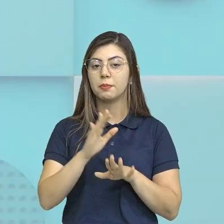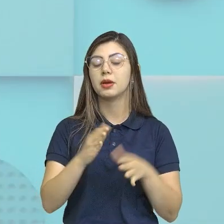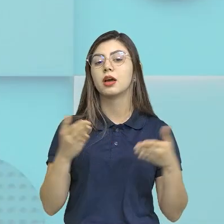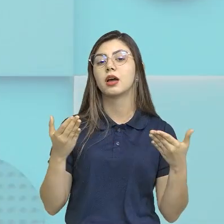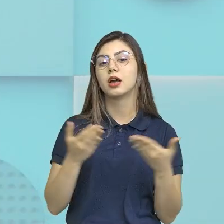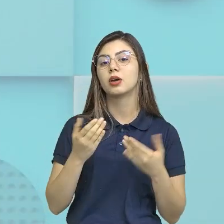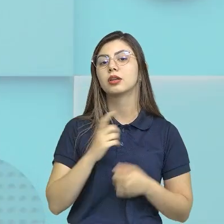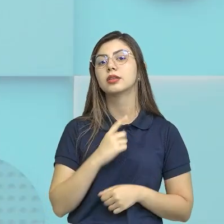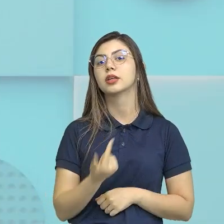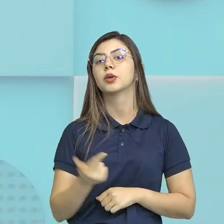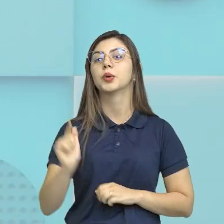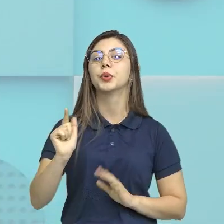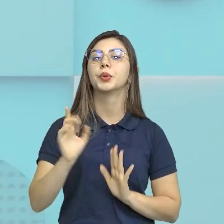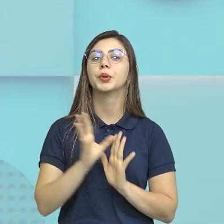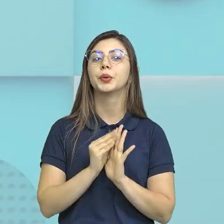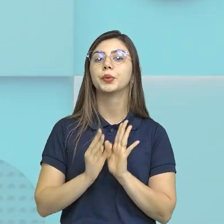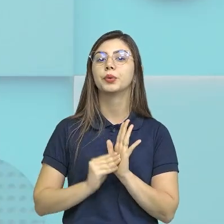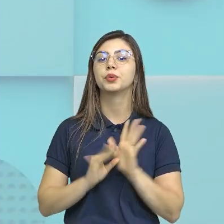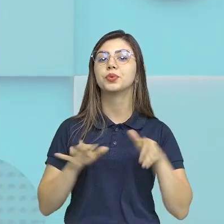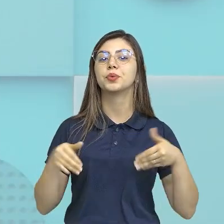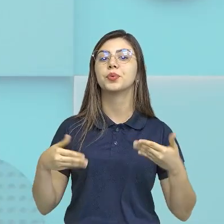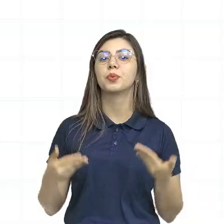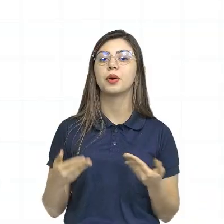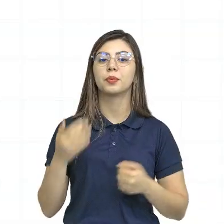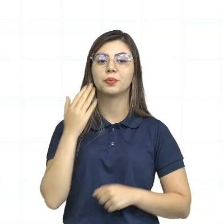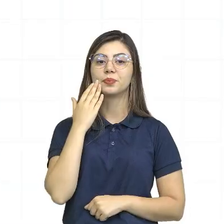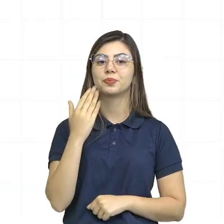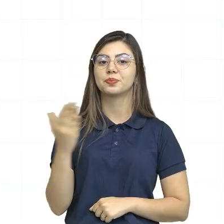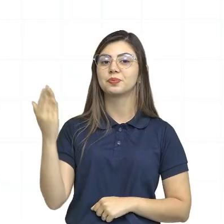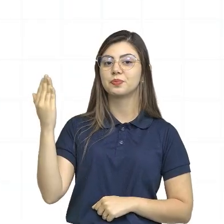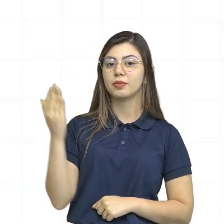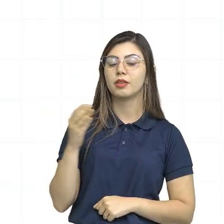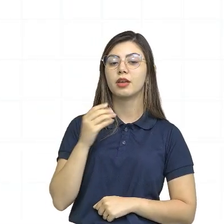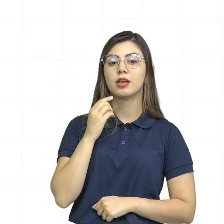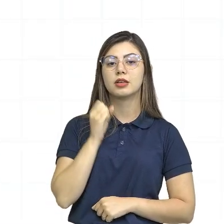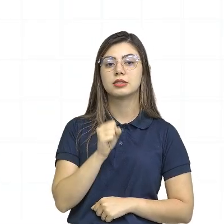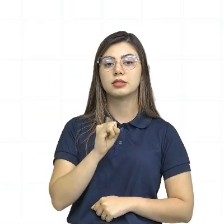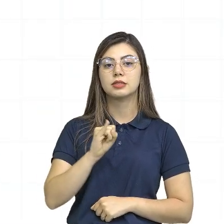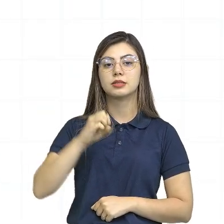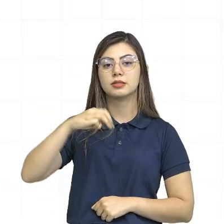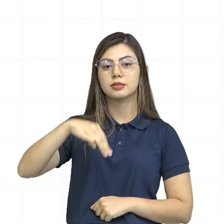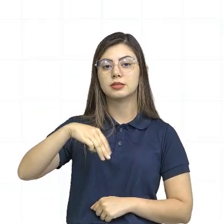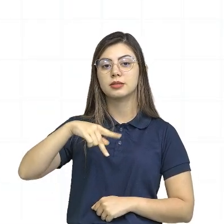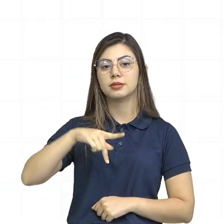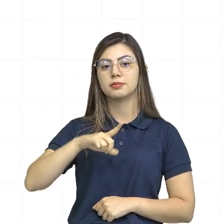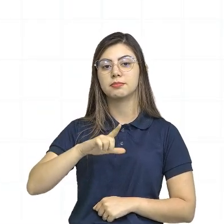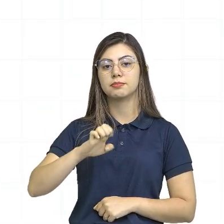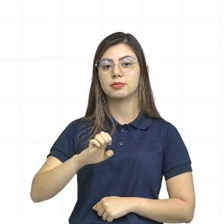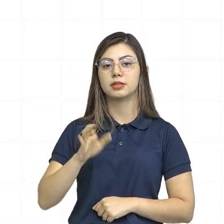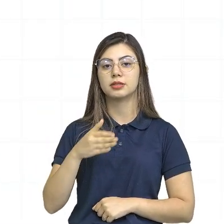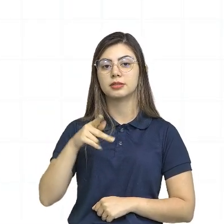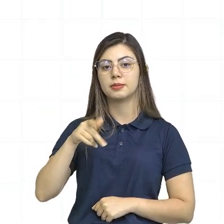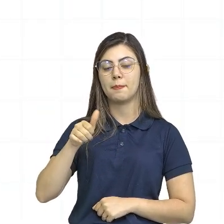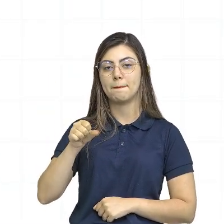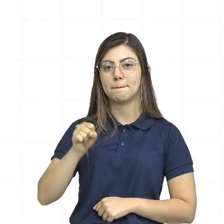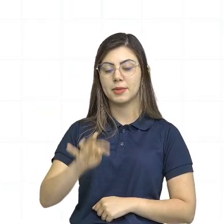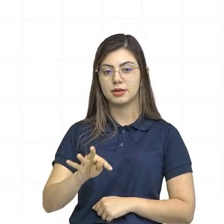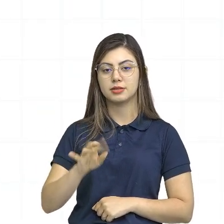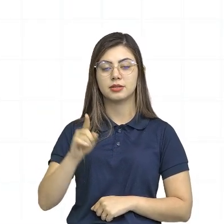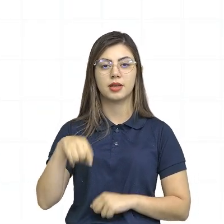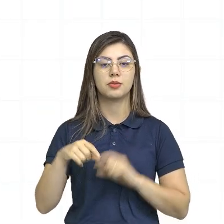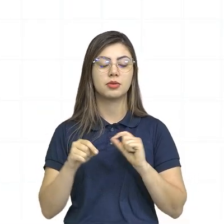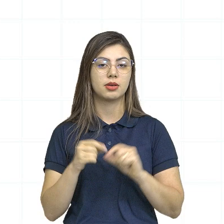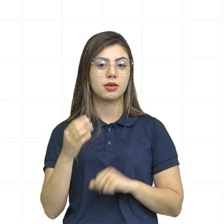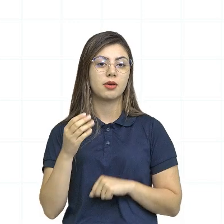ver agora diz respeito ao Simple Past. Olha só. O Simple Past, então, é o passado simples, certo? O